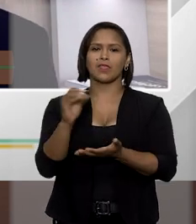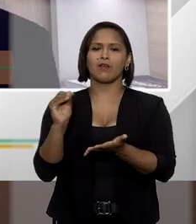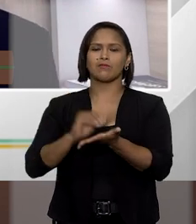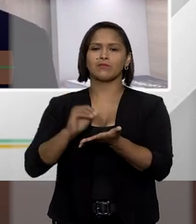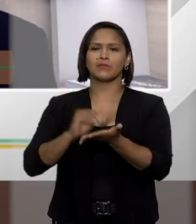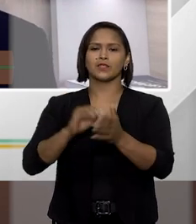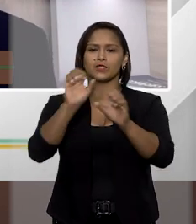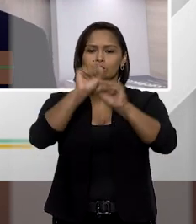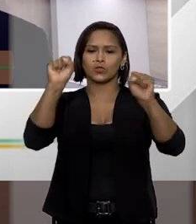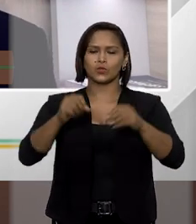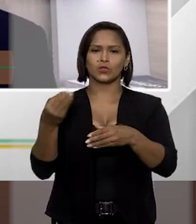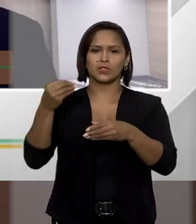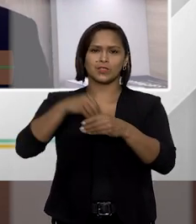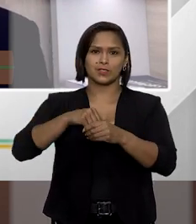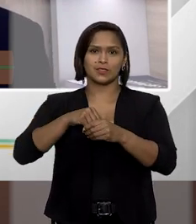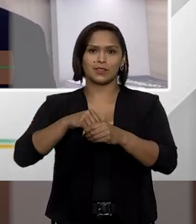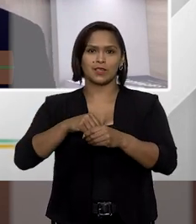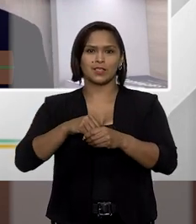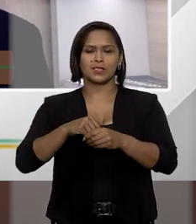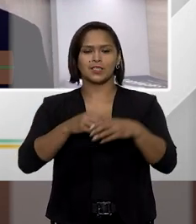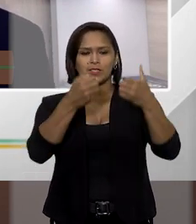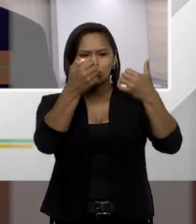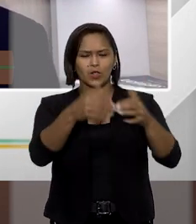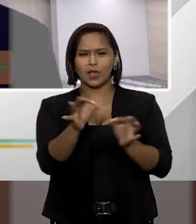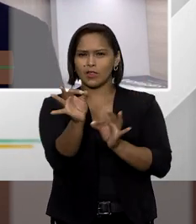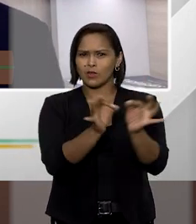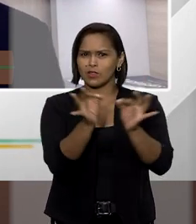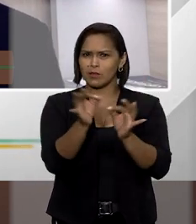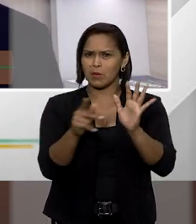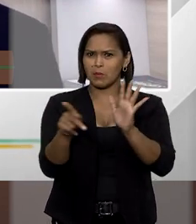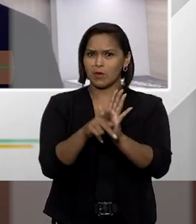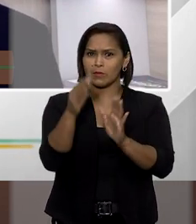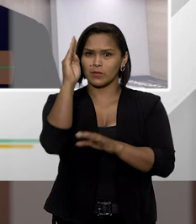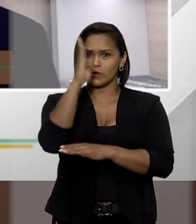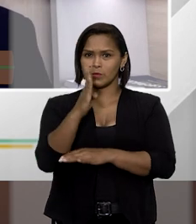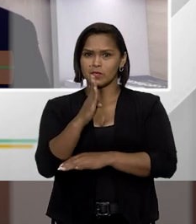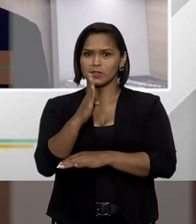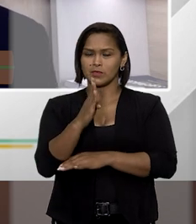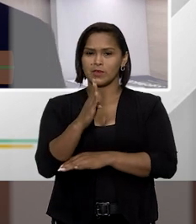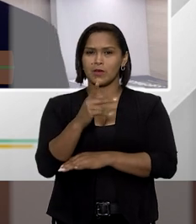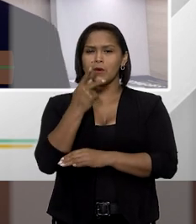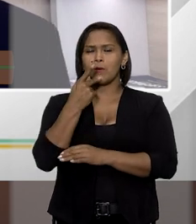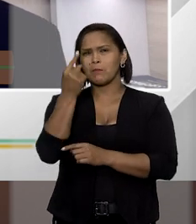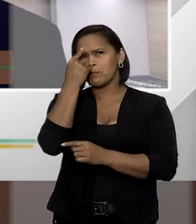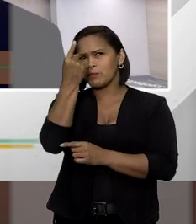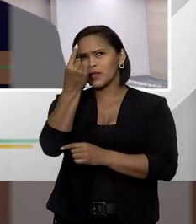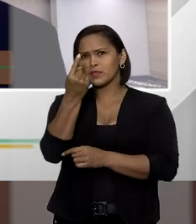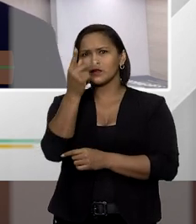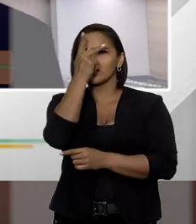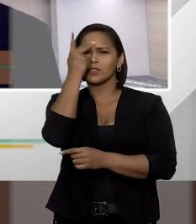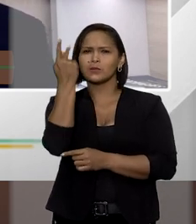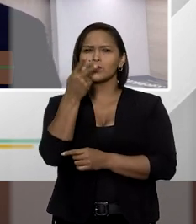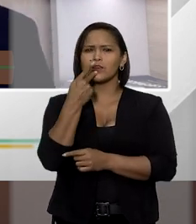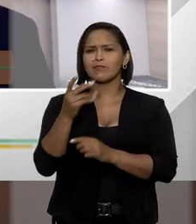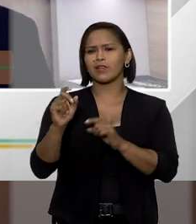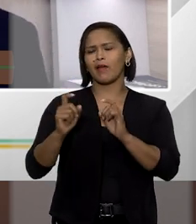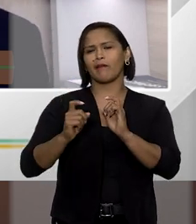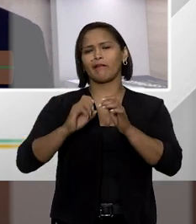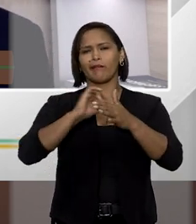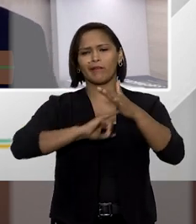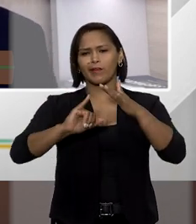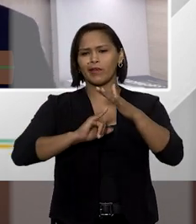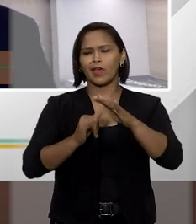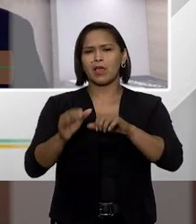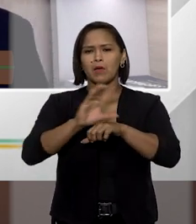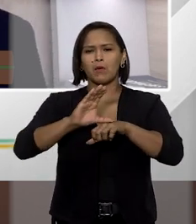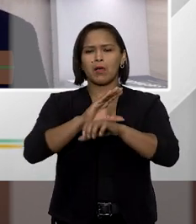implementação do sistema de integridade. Se a gente colocasse isso aqui no ordenamento jurídico brasileiro, as pessoas iam dizer que era inconstitucional,